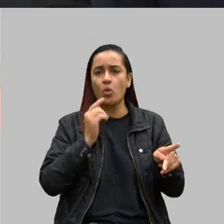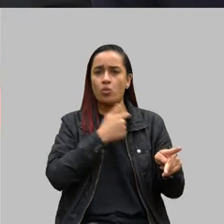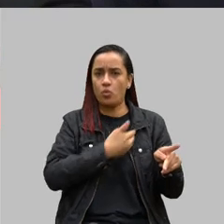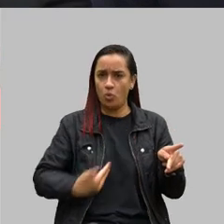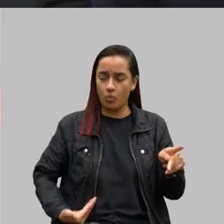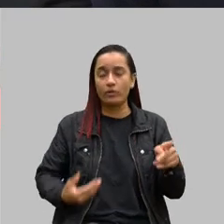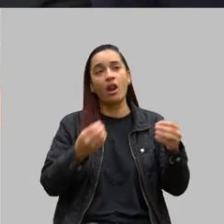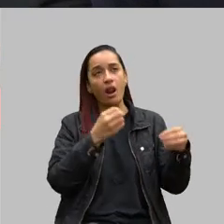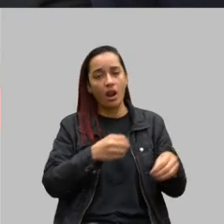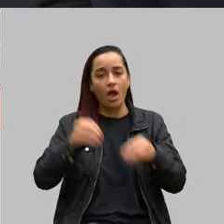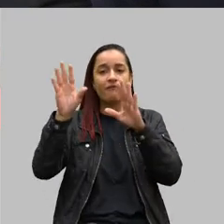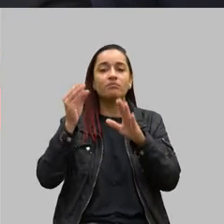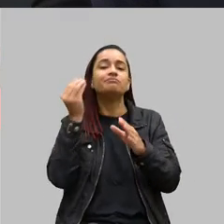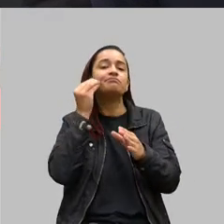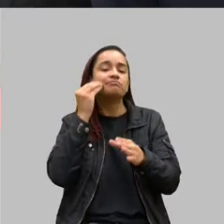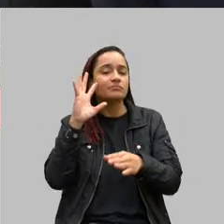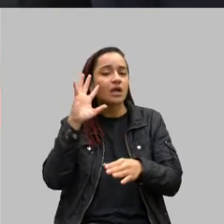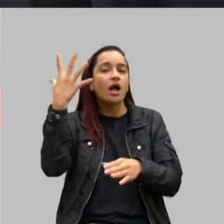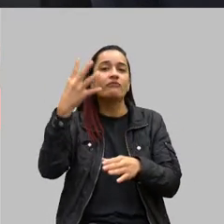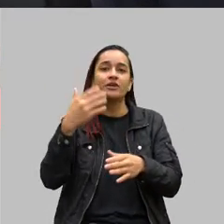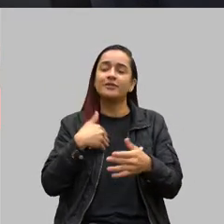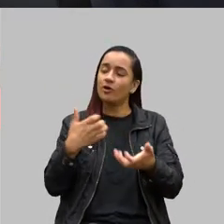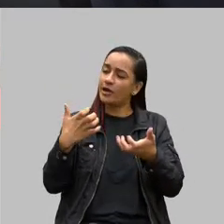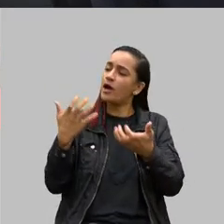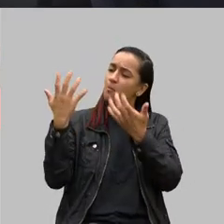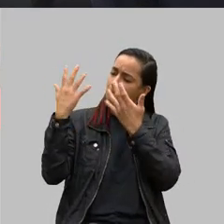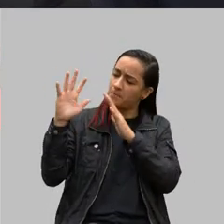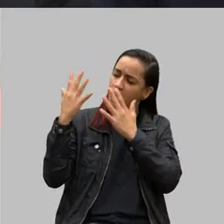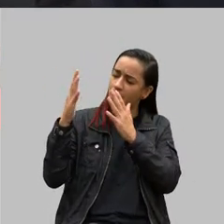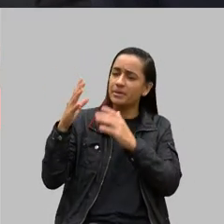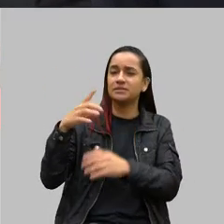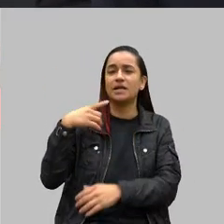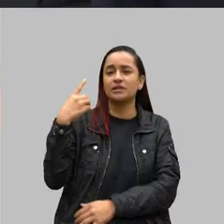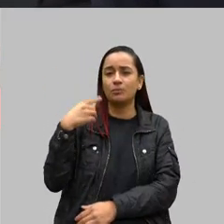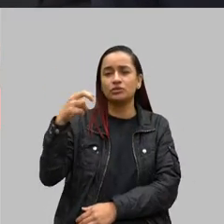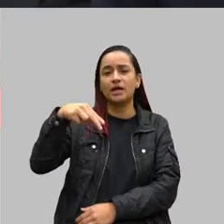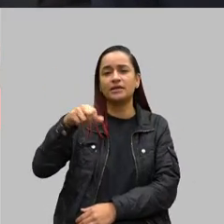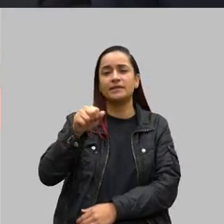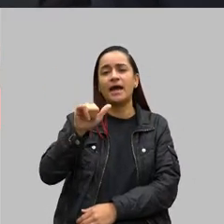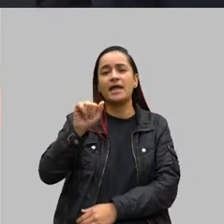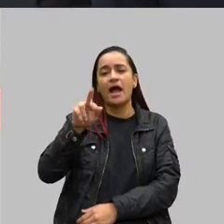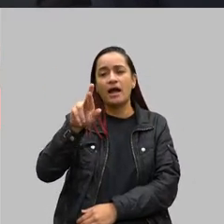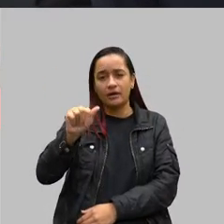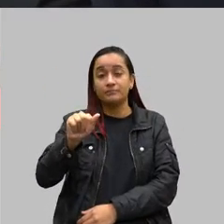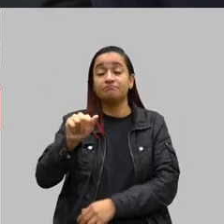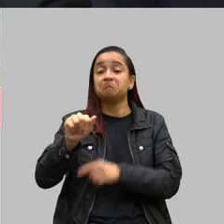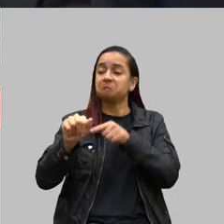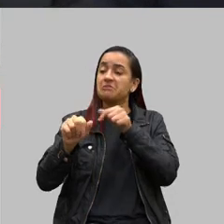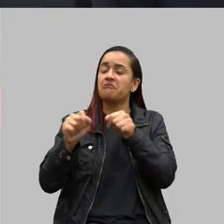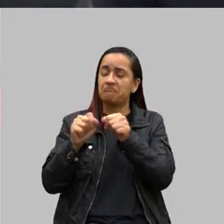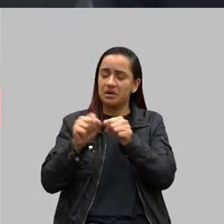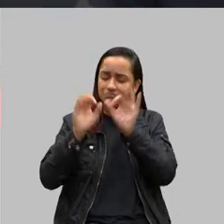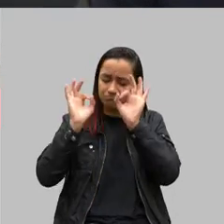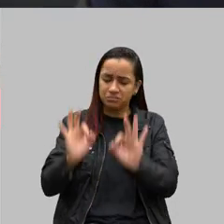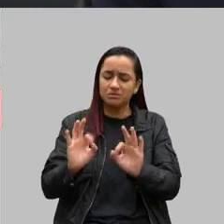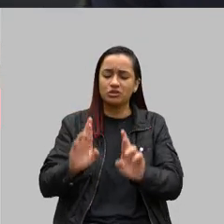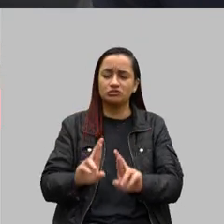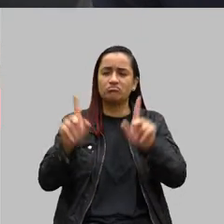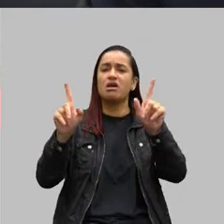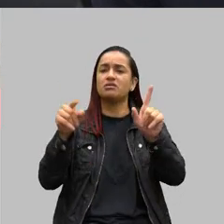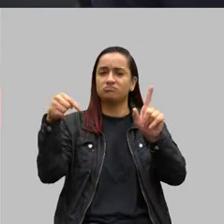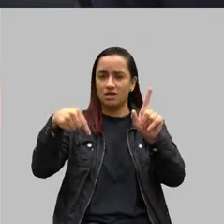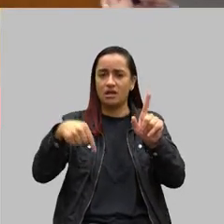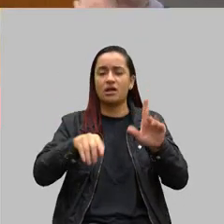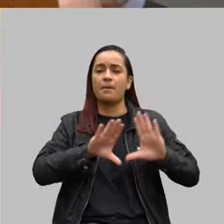soluções queria aqui dar o meu testemunho parabenizar deputada naara Rocha uma deputada que realmente tem feito a diferença no Parlamento